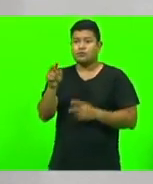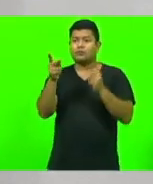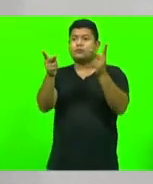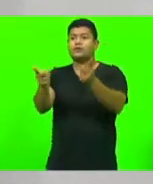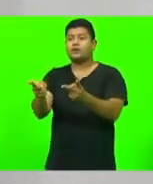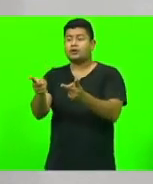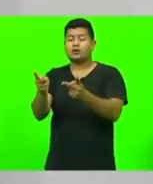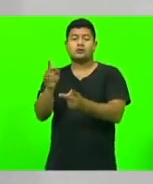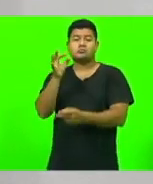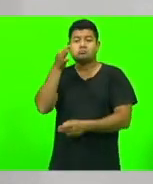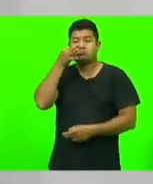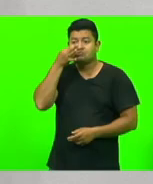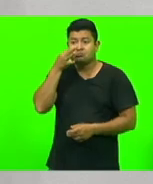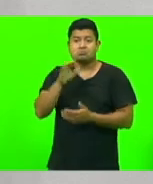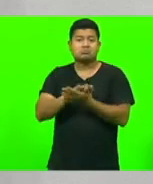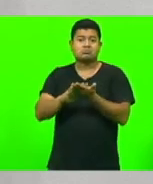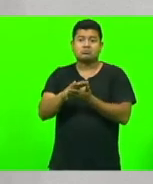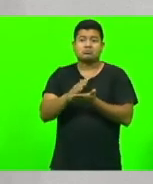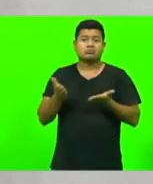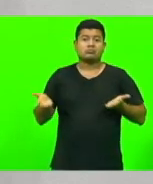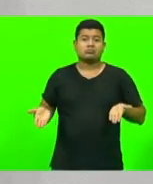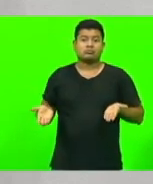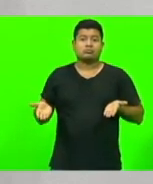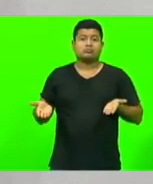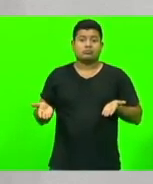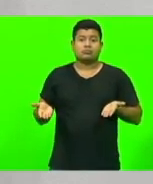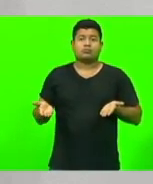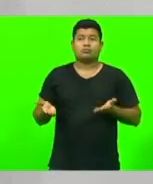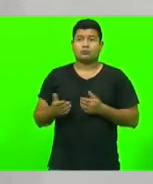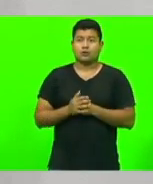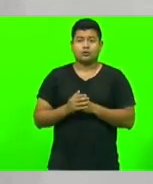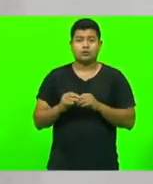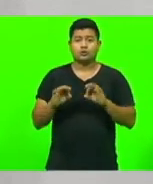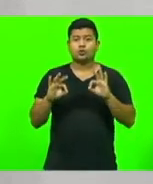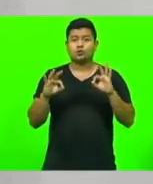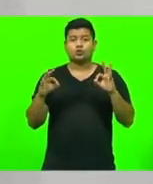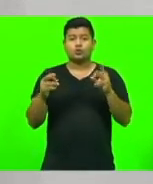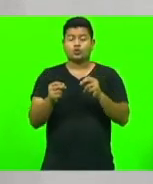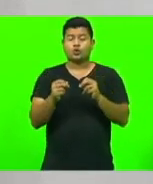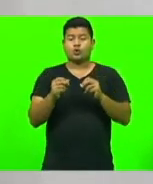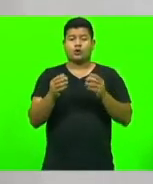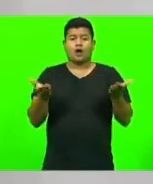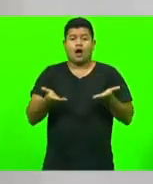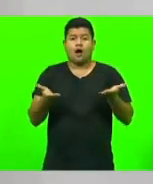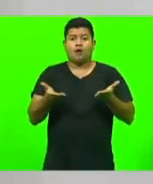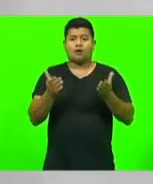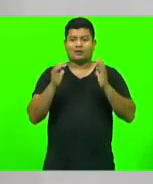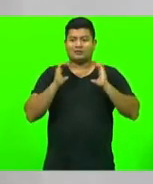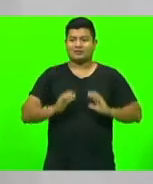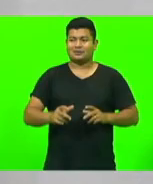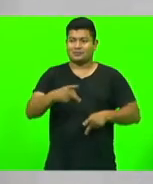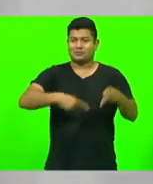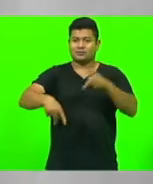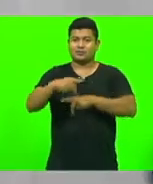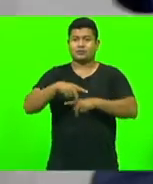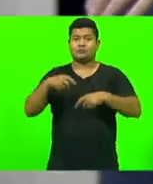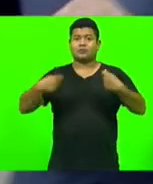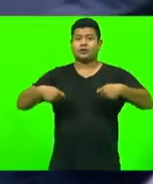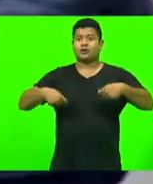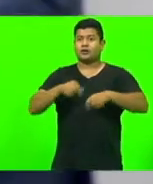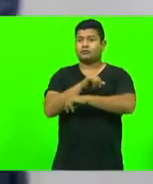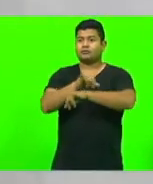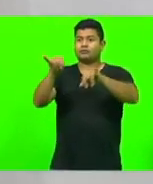fazendo. E eu quero trazer aqui, para que todo cidadão que está nos ouvindo, nos acompanhando, não precisa ser